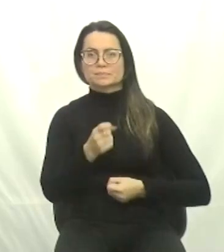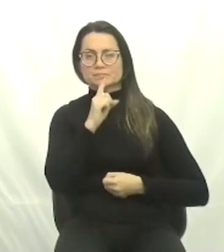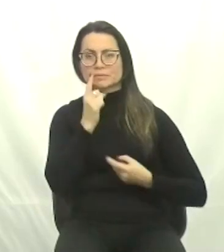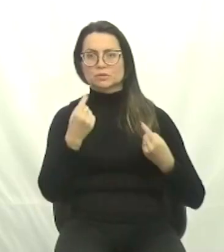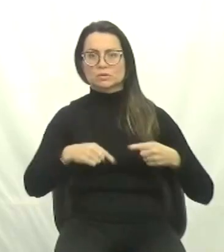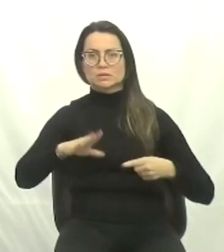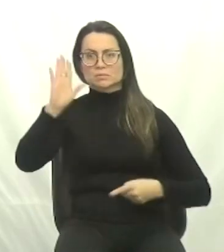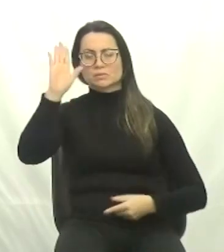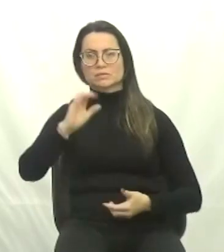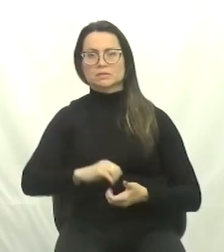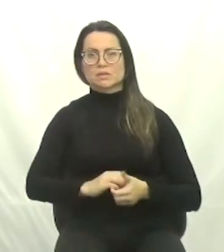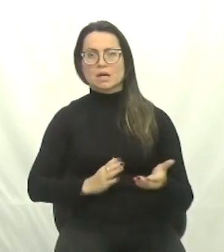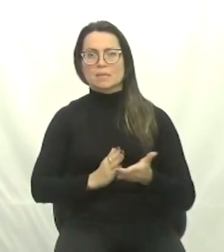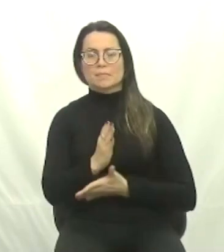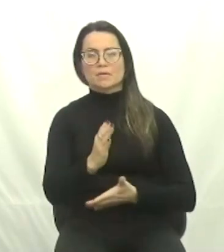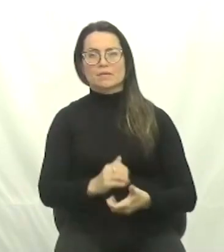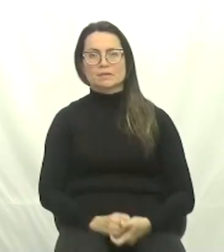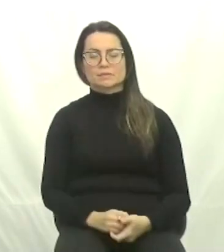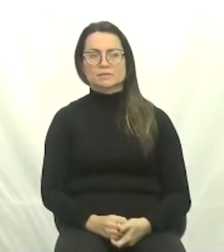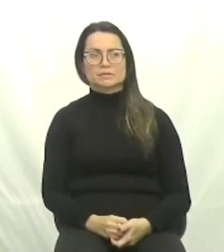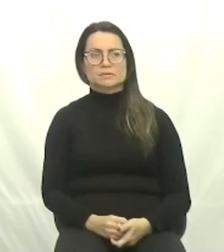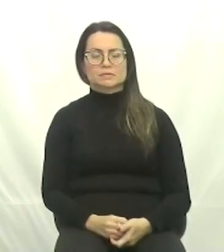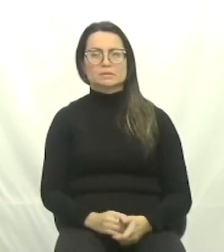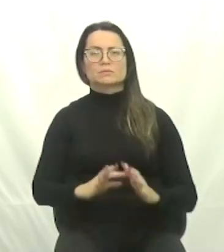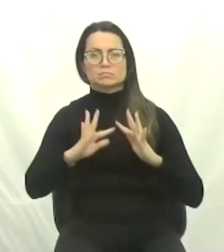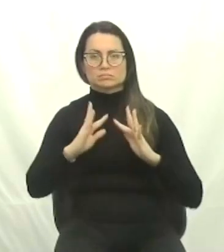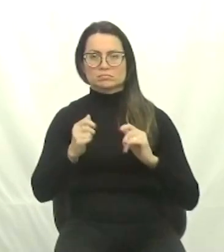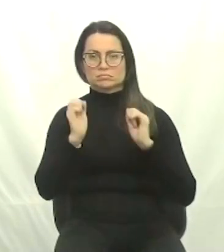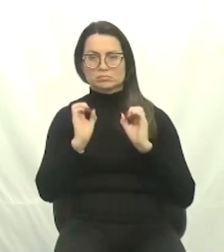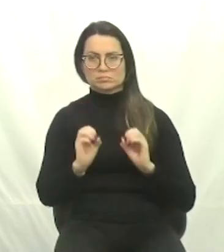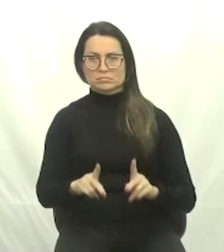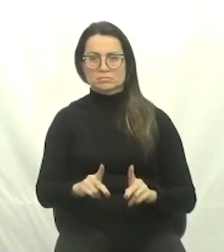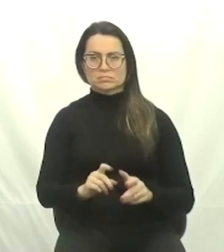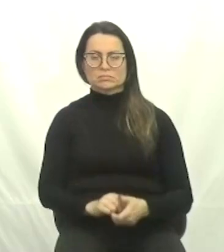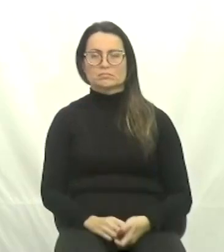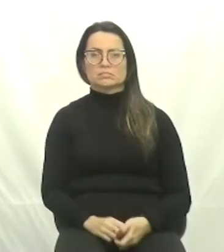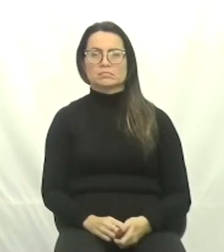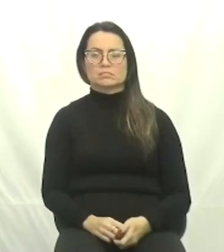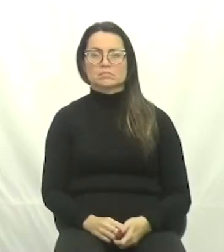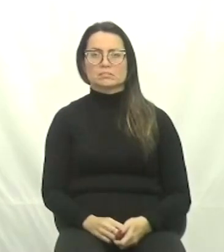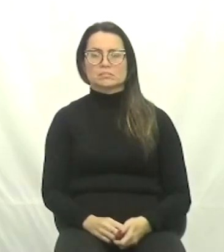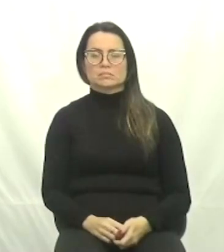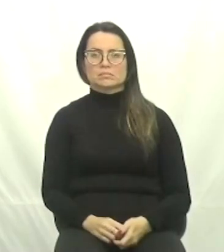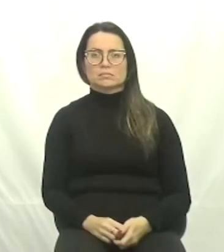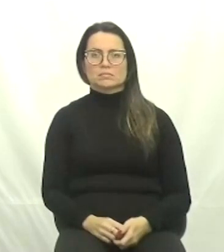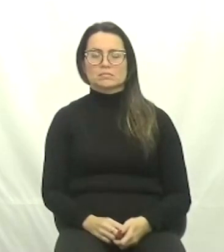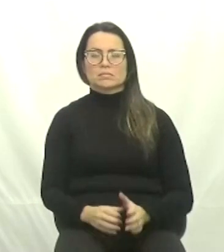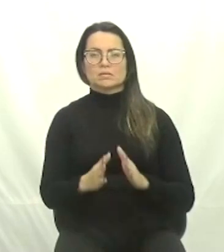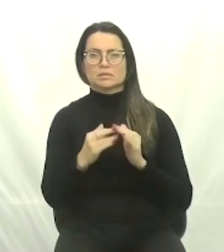estão, os contrários se manifestem. Aprovado por unanimidade. Requerimento